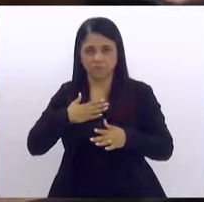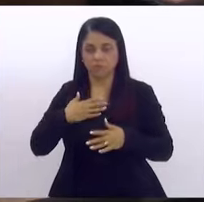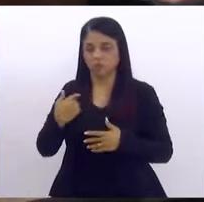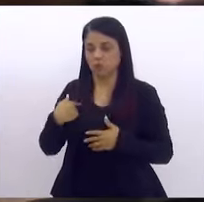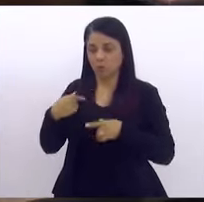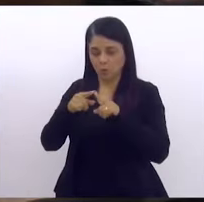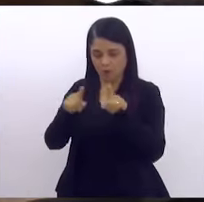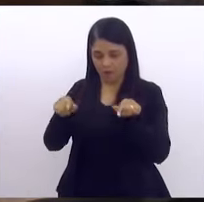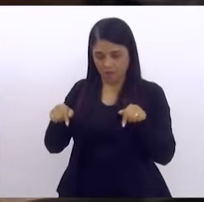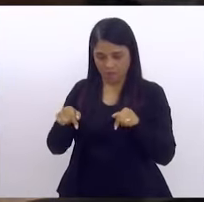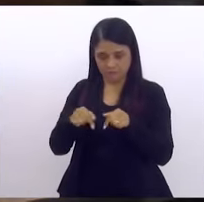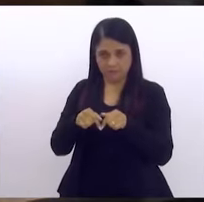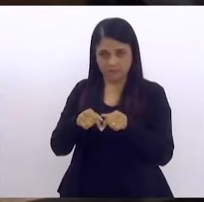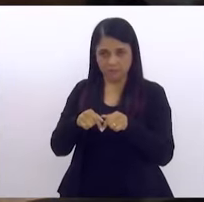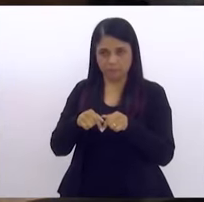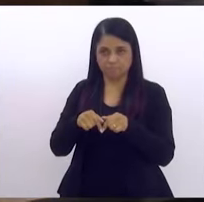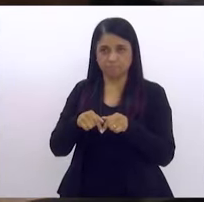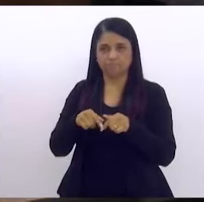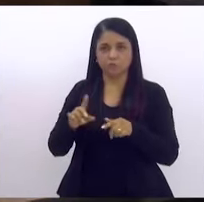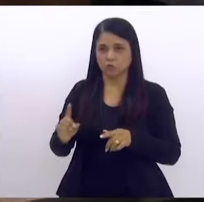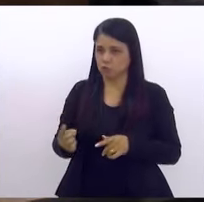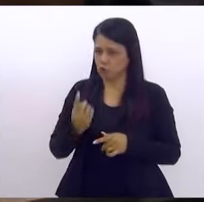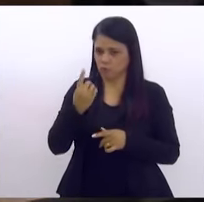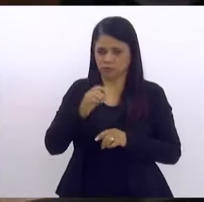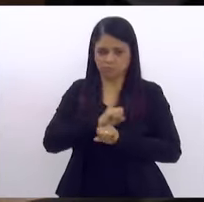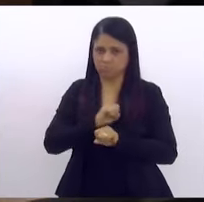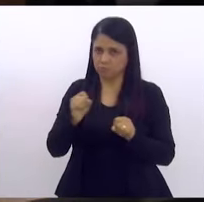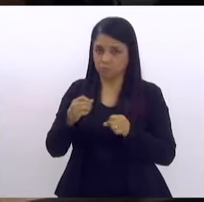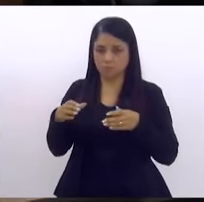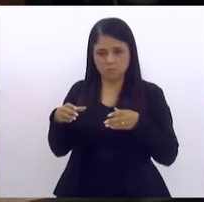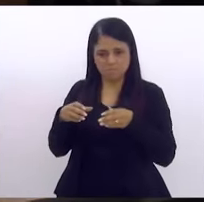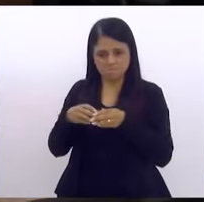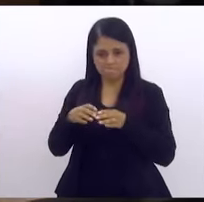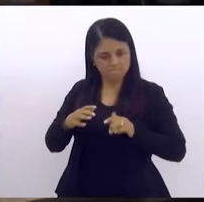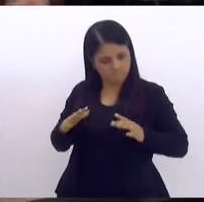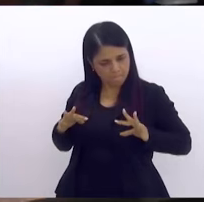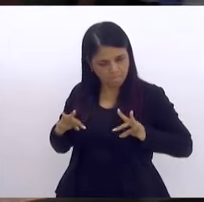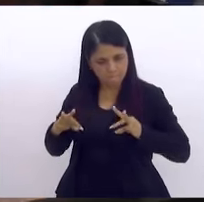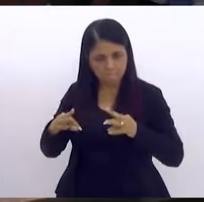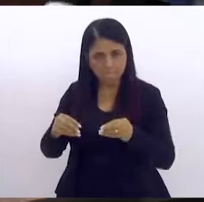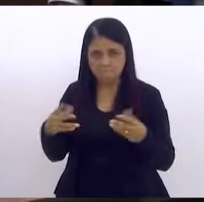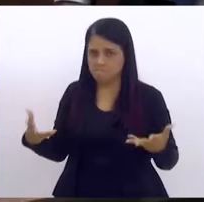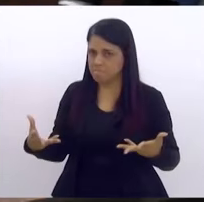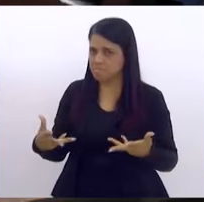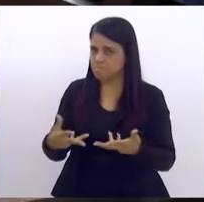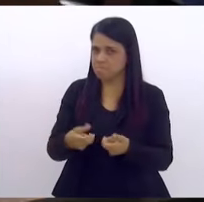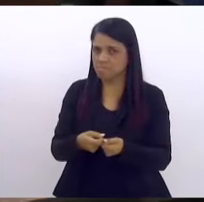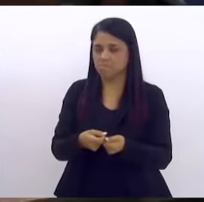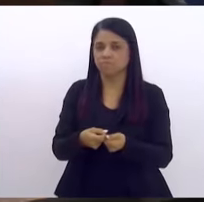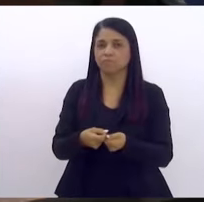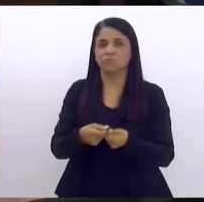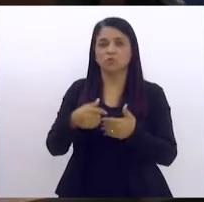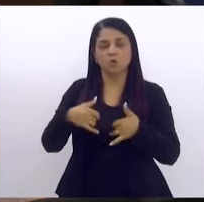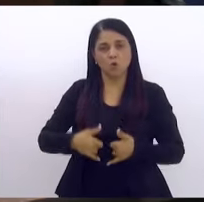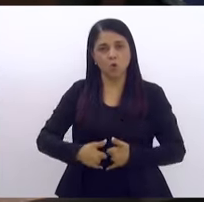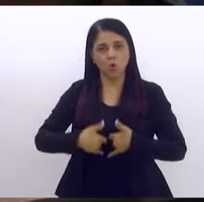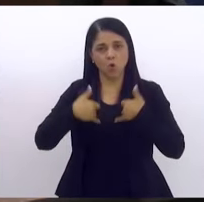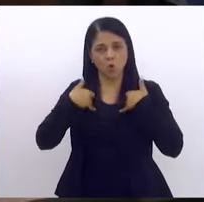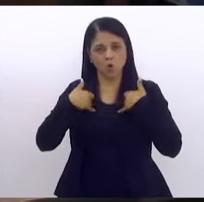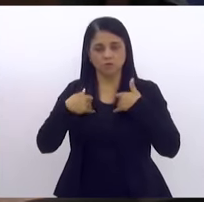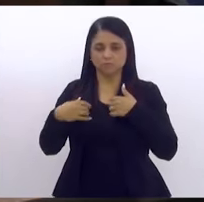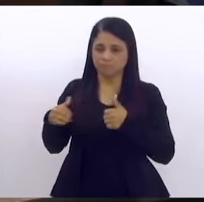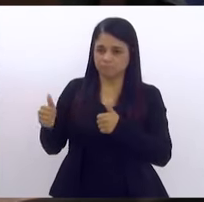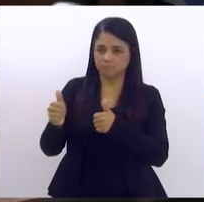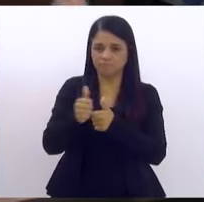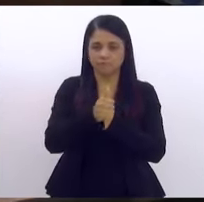meu gabinete, porque eu não faço nada sozinho, a minha equipe é uma equipe brilhante, e dizer que eu estou muito orgulhoso de estar à frente